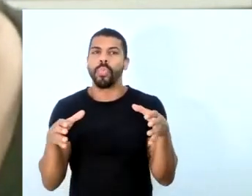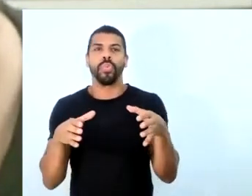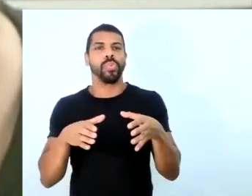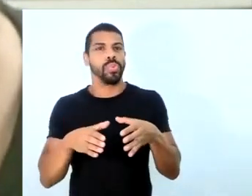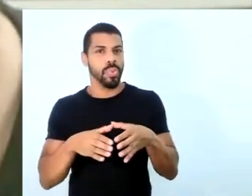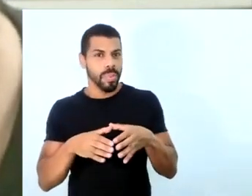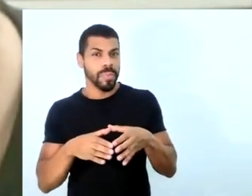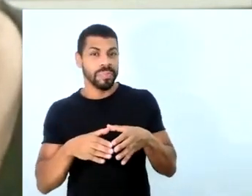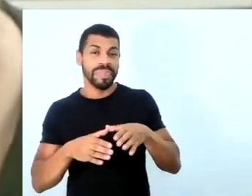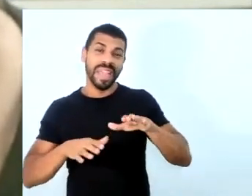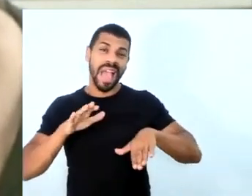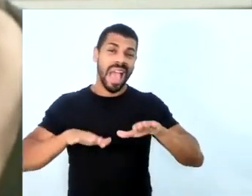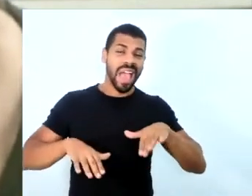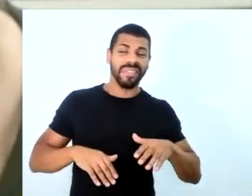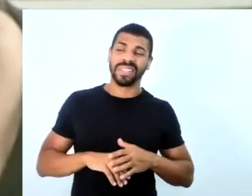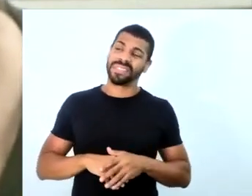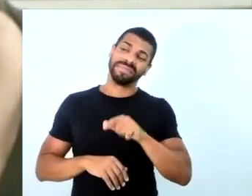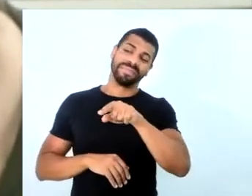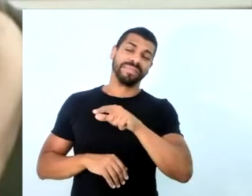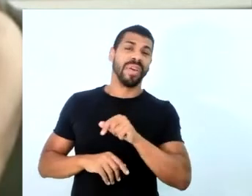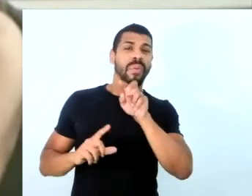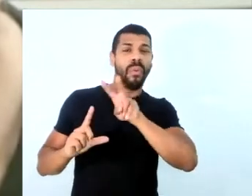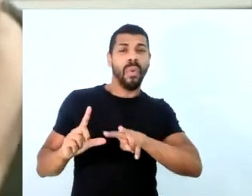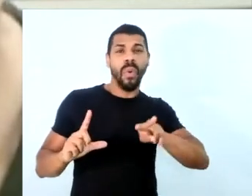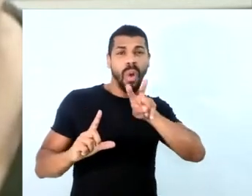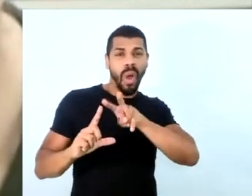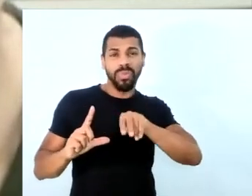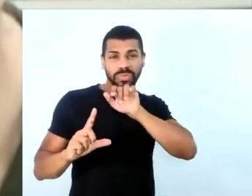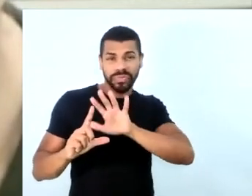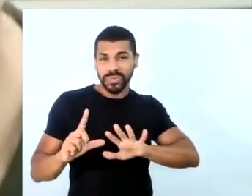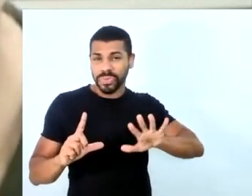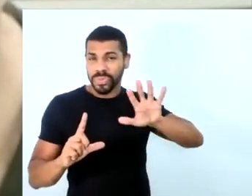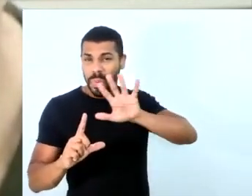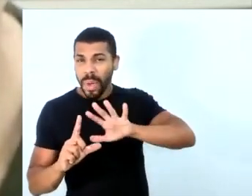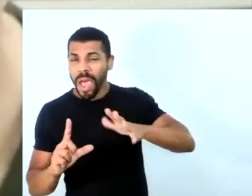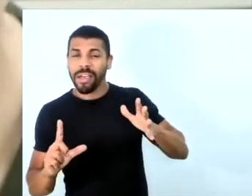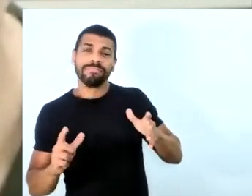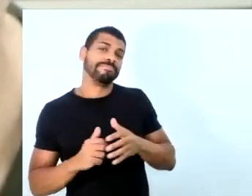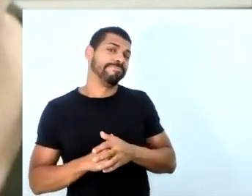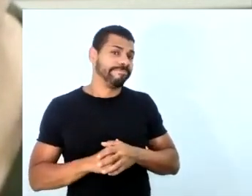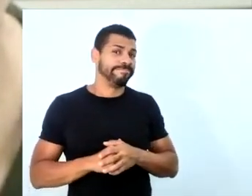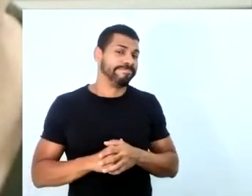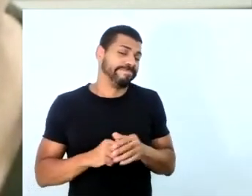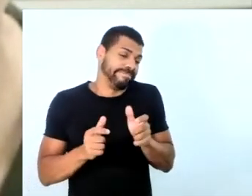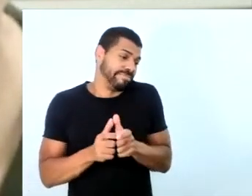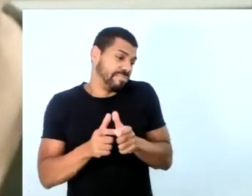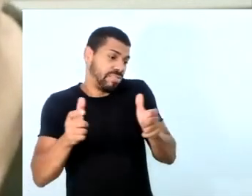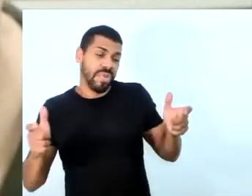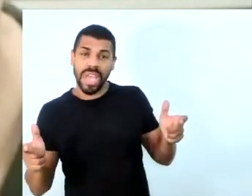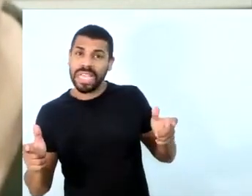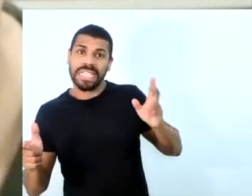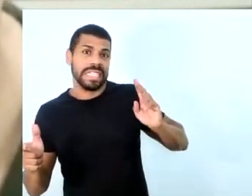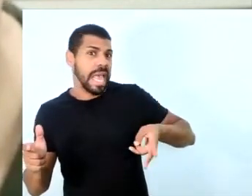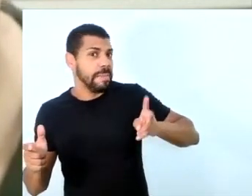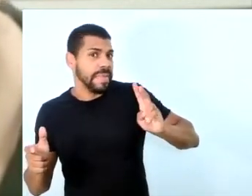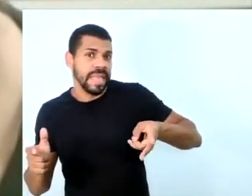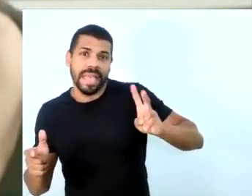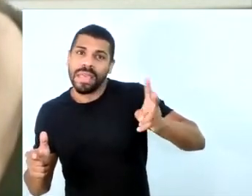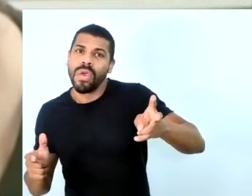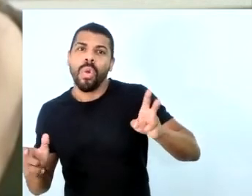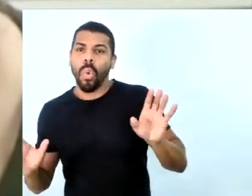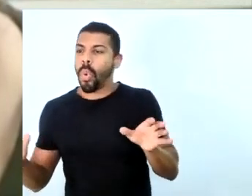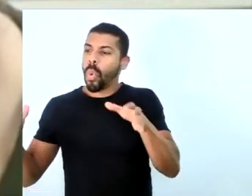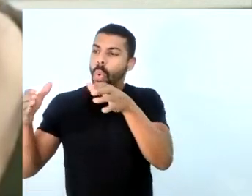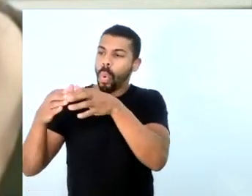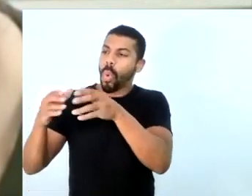grupo, sabe? Porque se deixar o audiovisual que existe aí, em sua maior parte, pertence sempre, né,